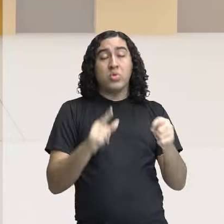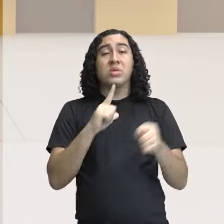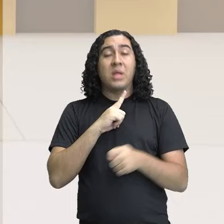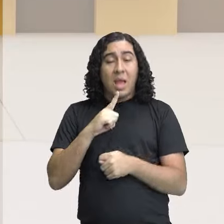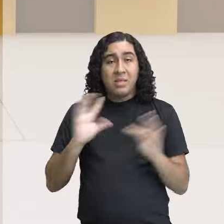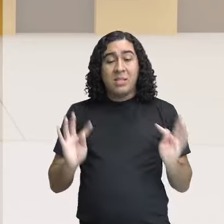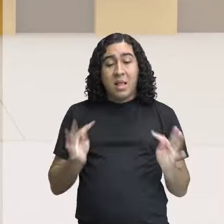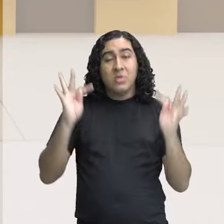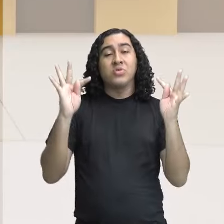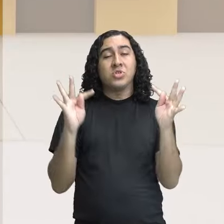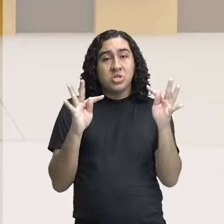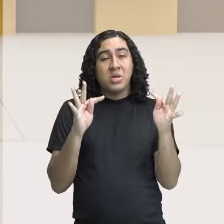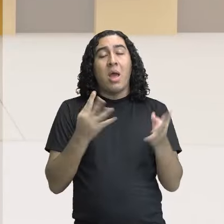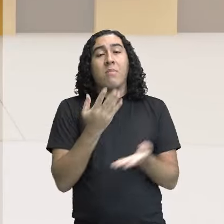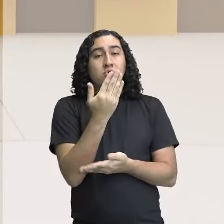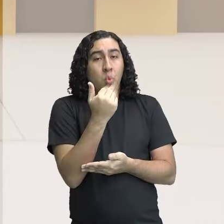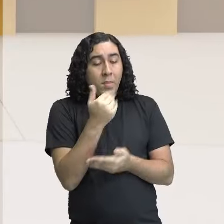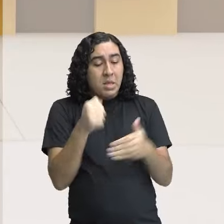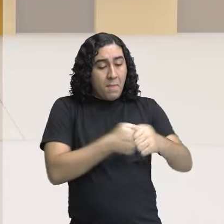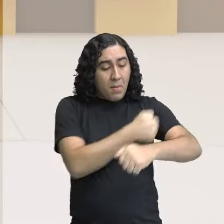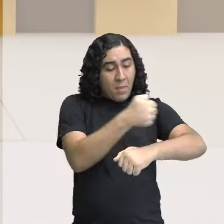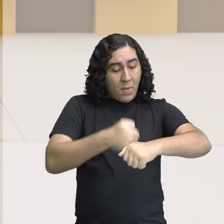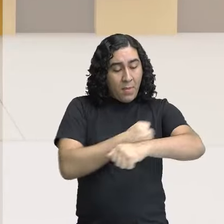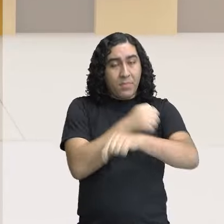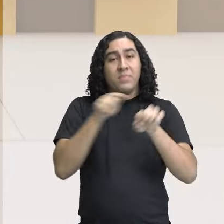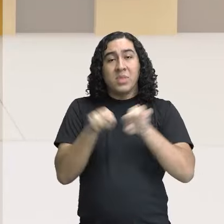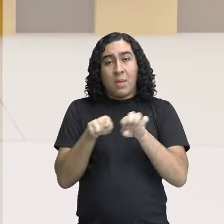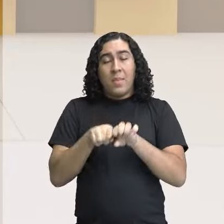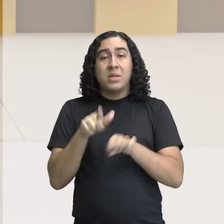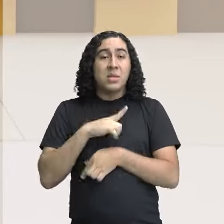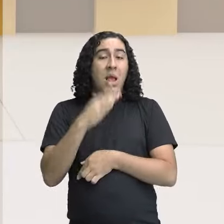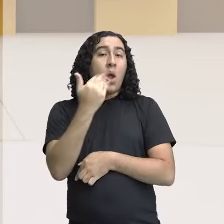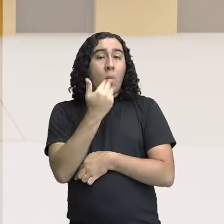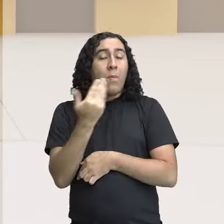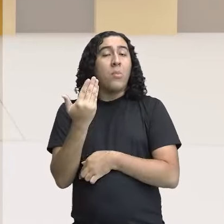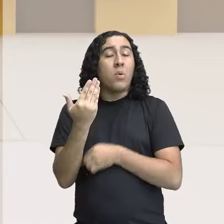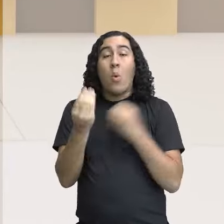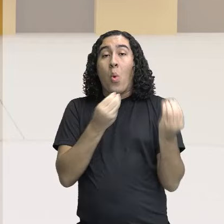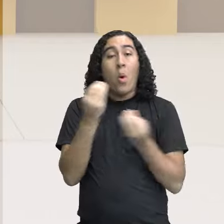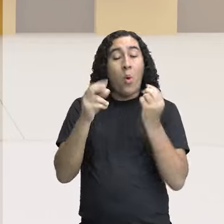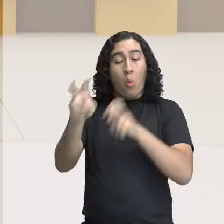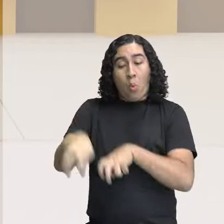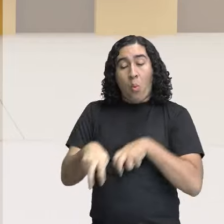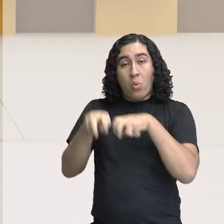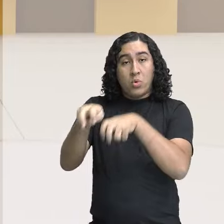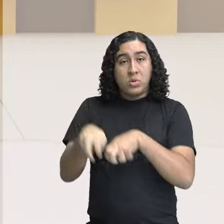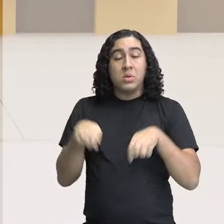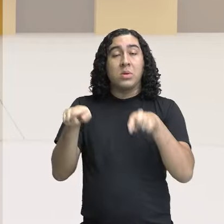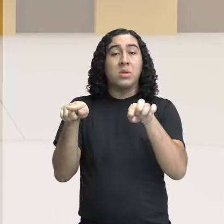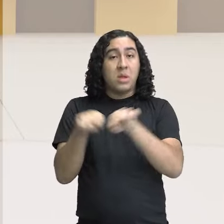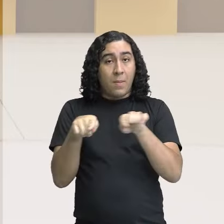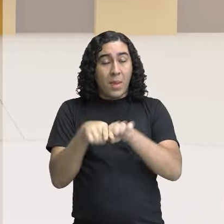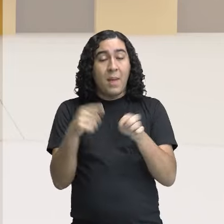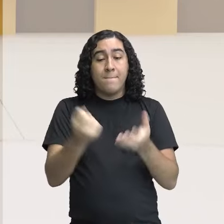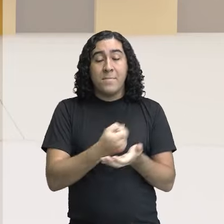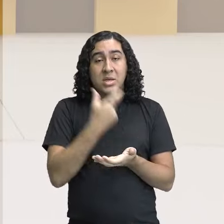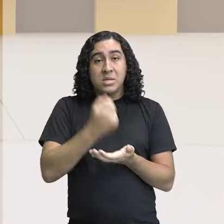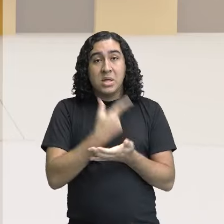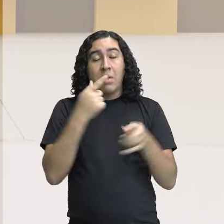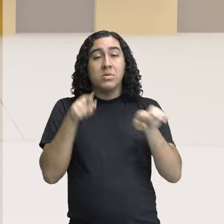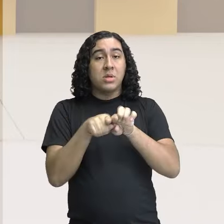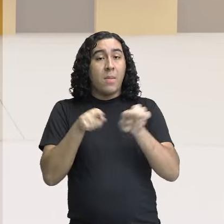tecnologias culinárias, têm tecnologia agrícola, medicinal e de transporte.